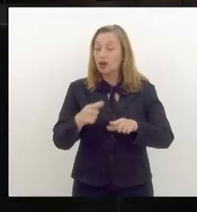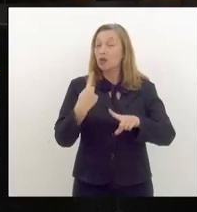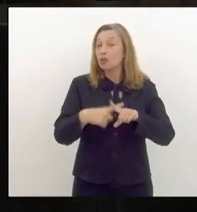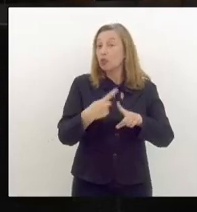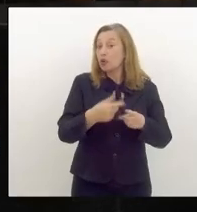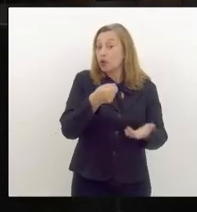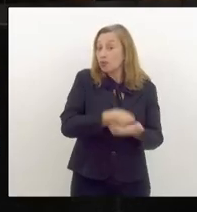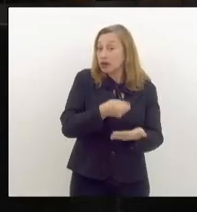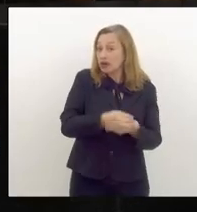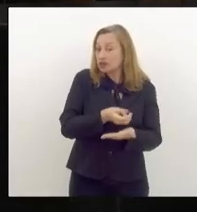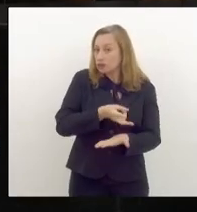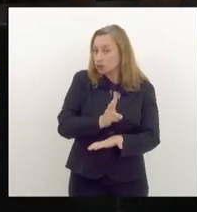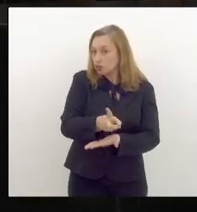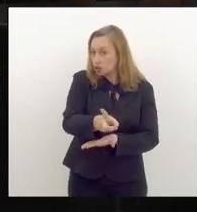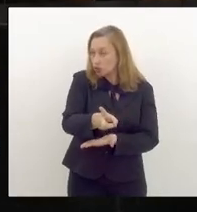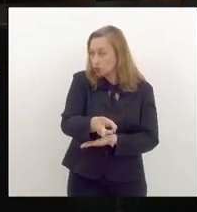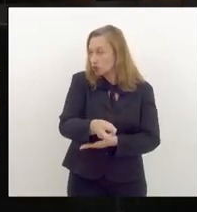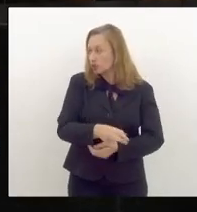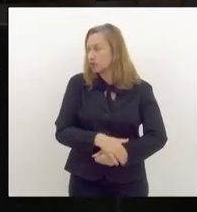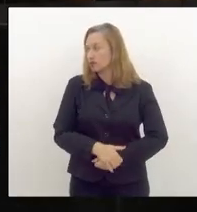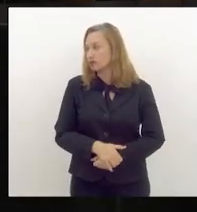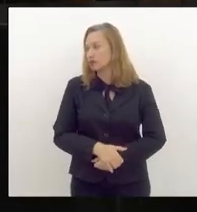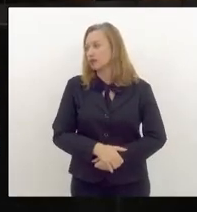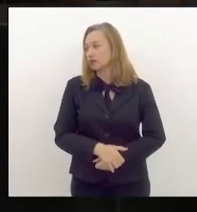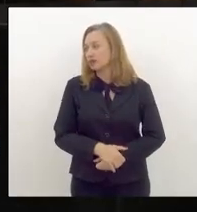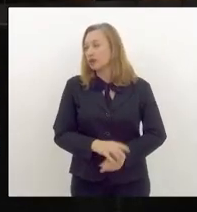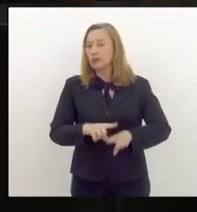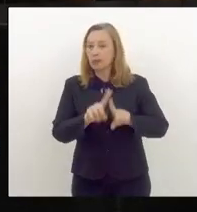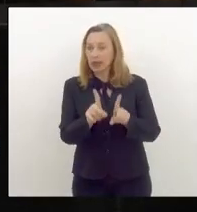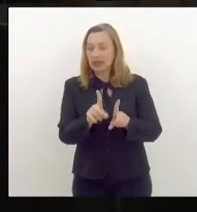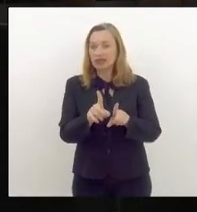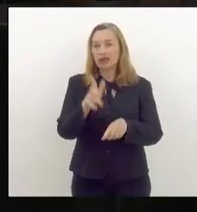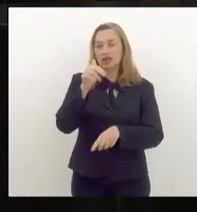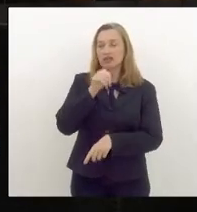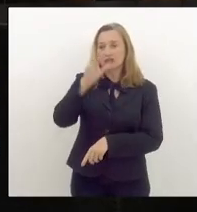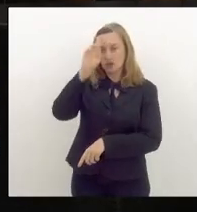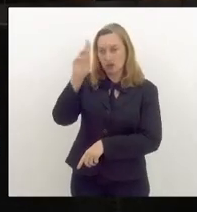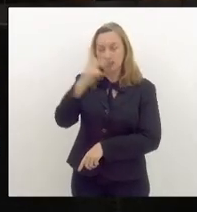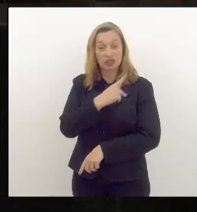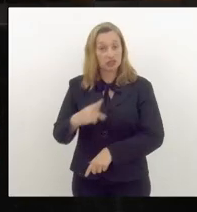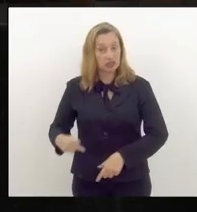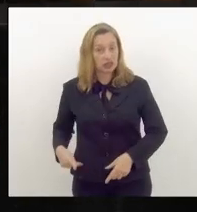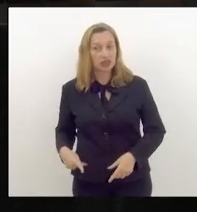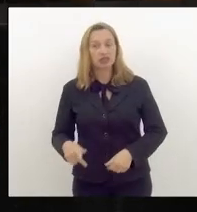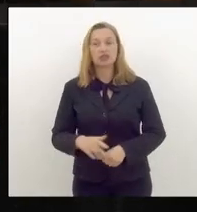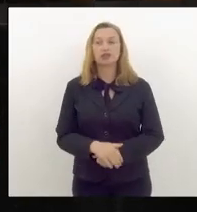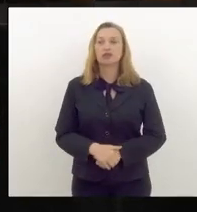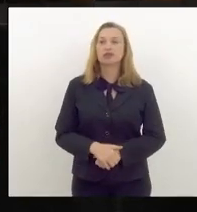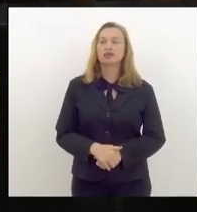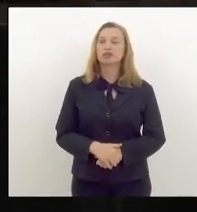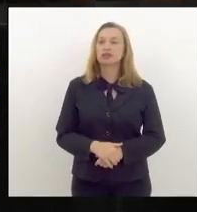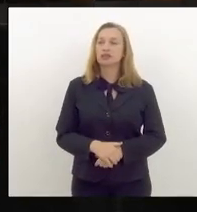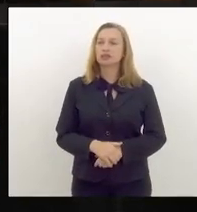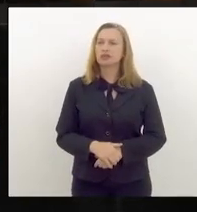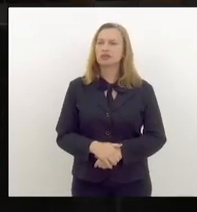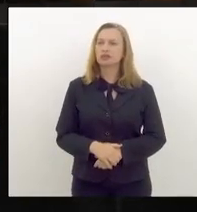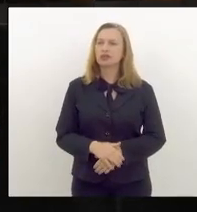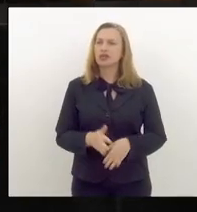obrigação continuei continua mas senhora Presidente nesse recesso